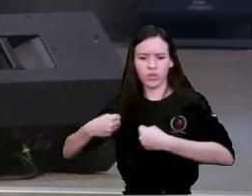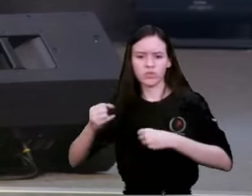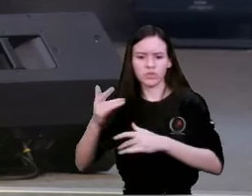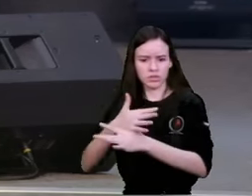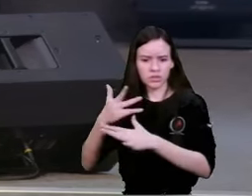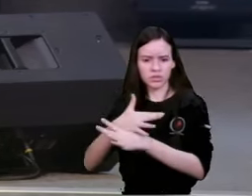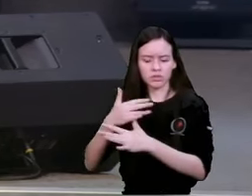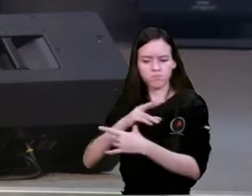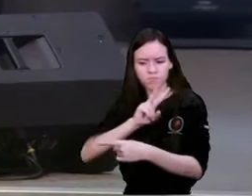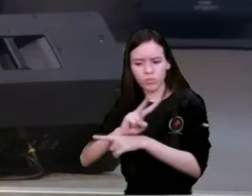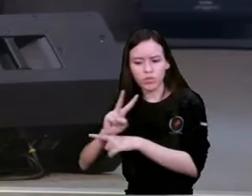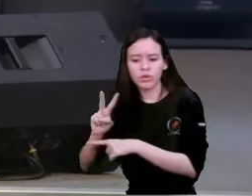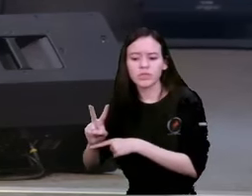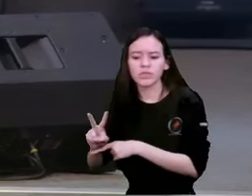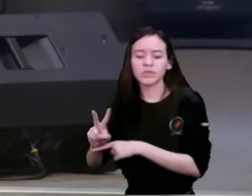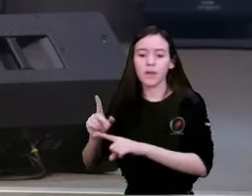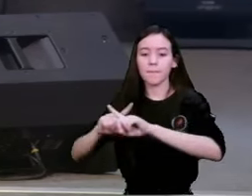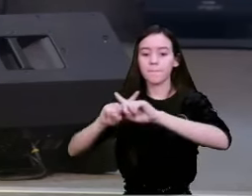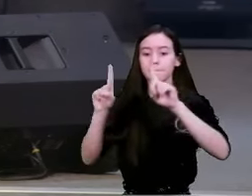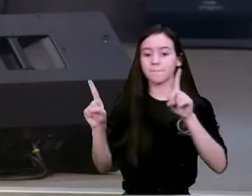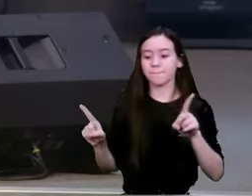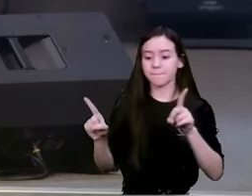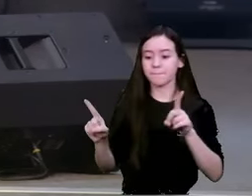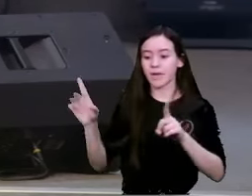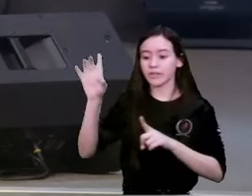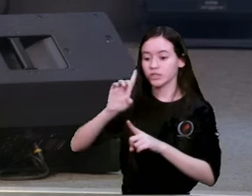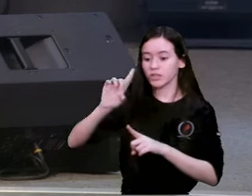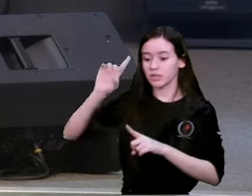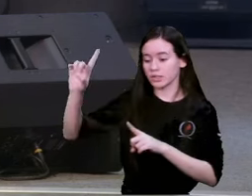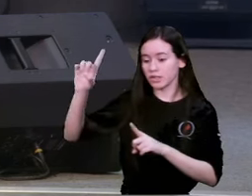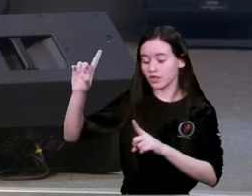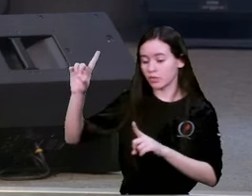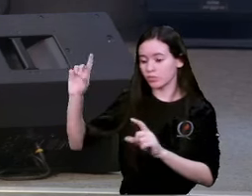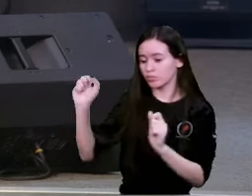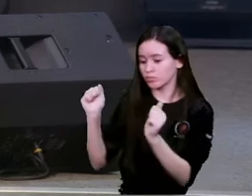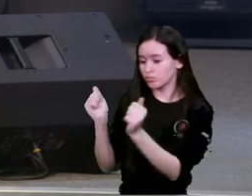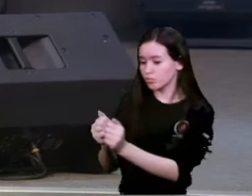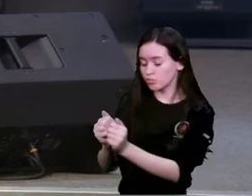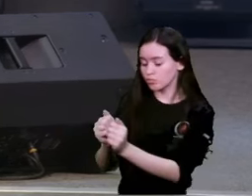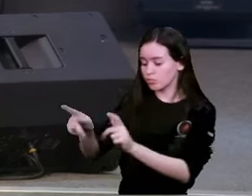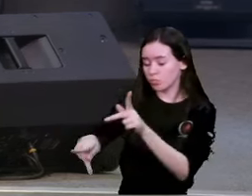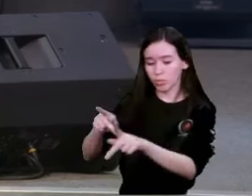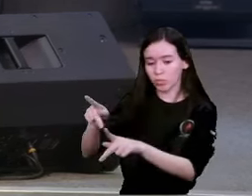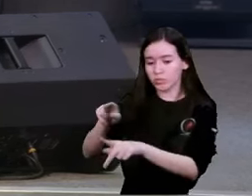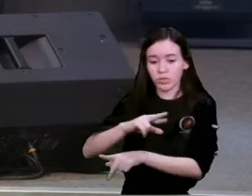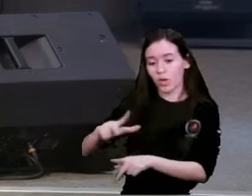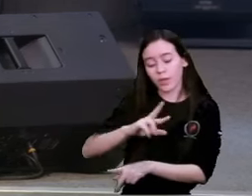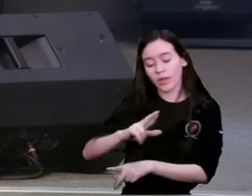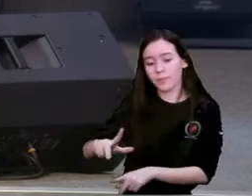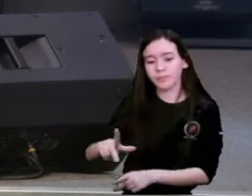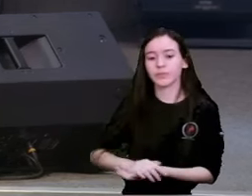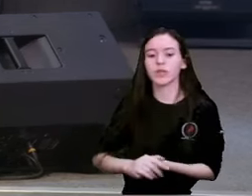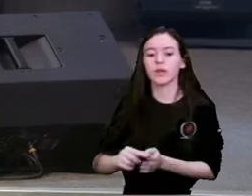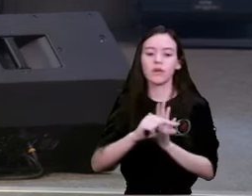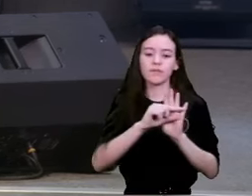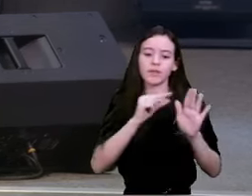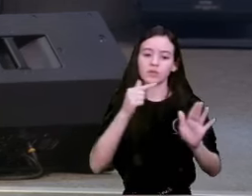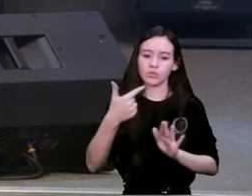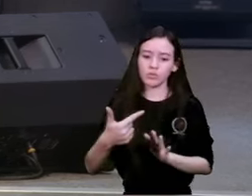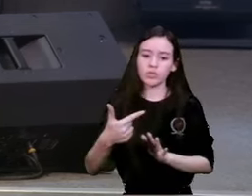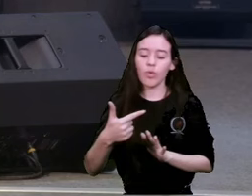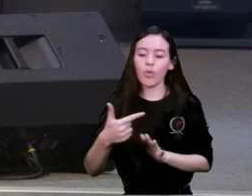cidades estão fortificadas, mas eu já não estou mais entre vocês. E o verso de número 2, se